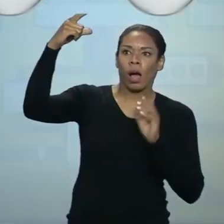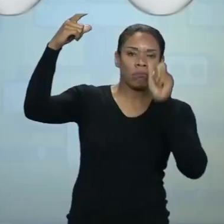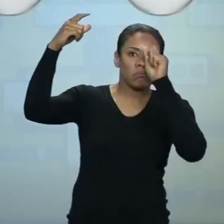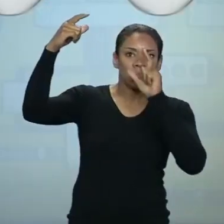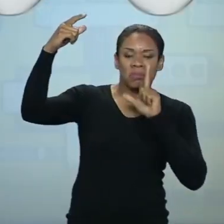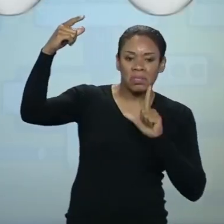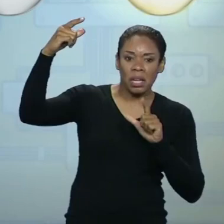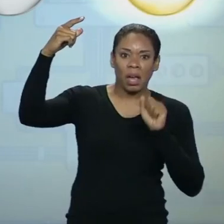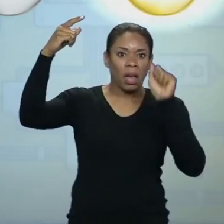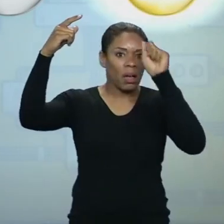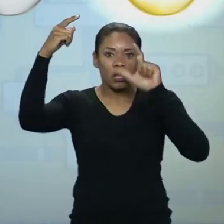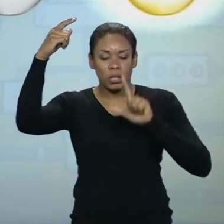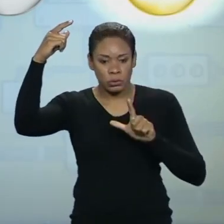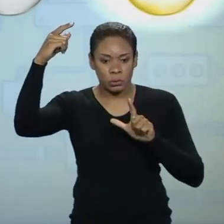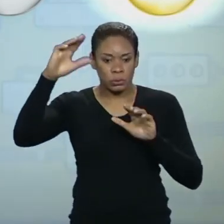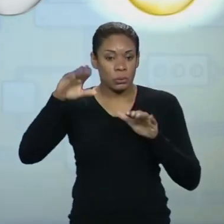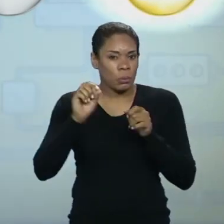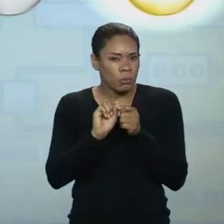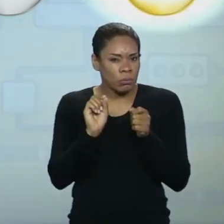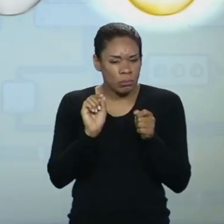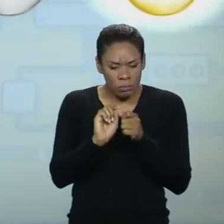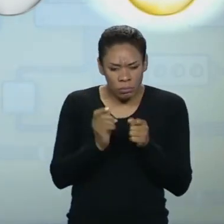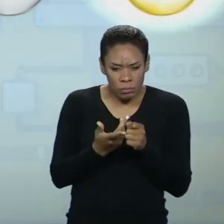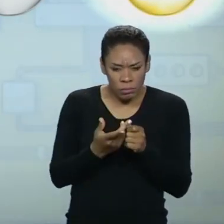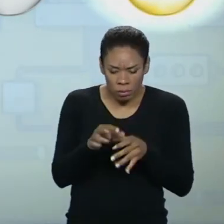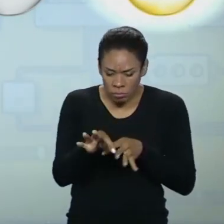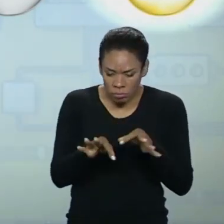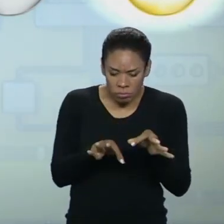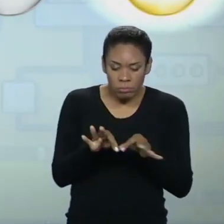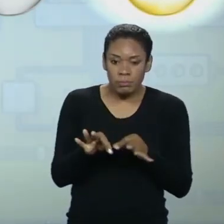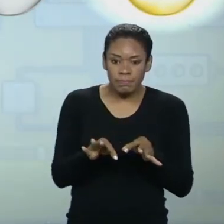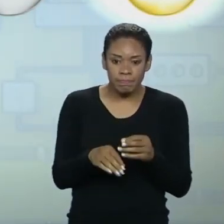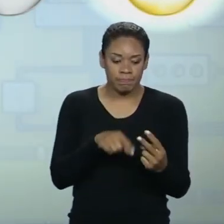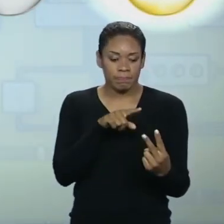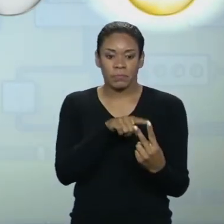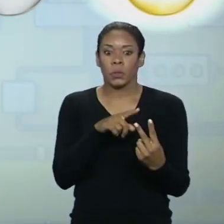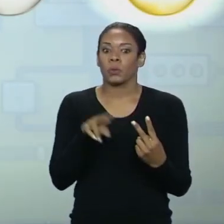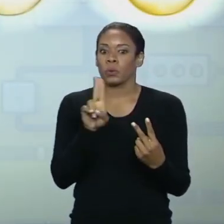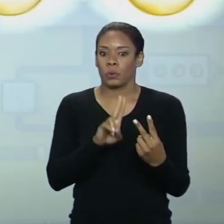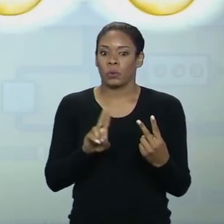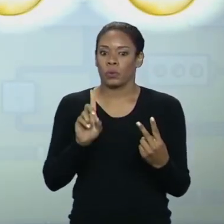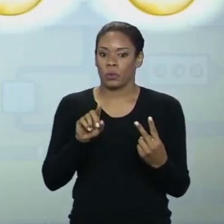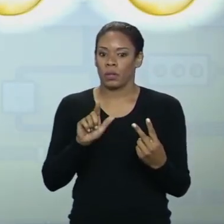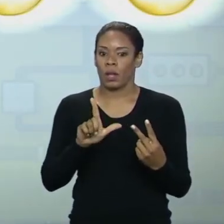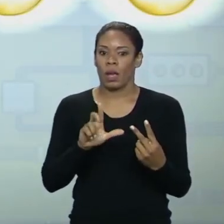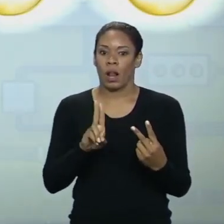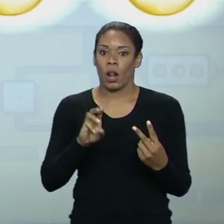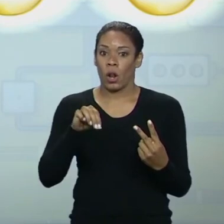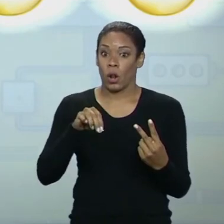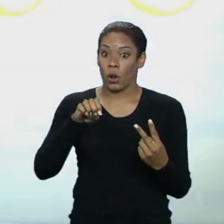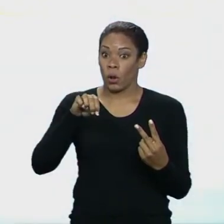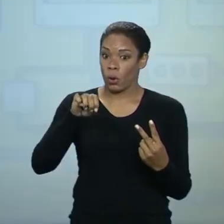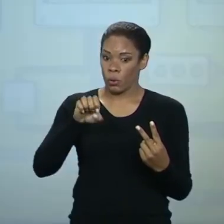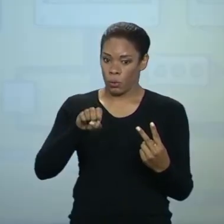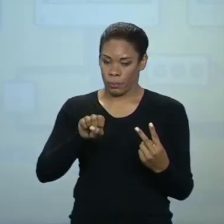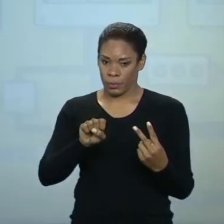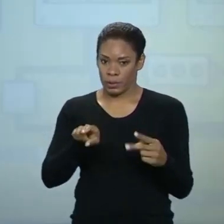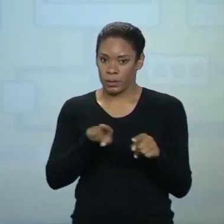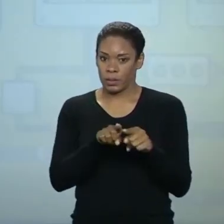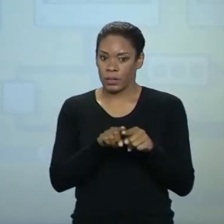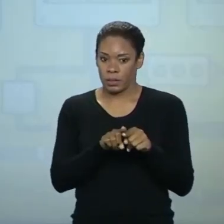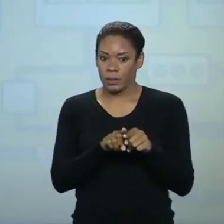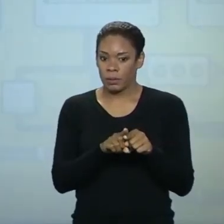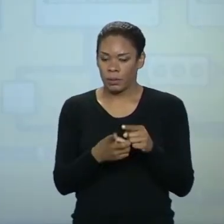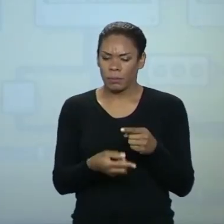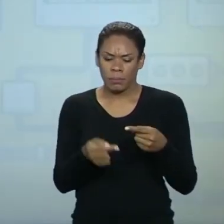Na criação de um projeto luminotécnico, dois dos métodos mais utilizados são o de lumens e o ponto a ponto. O método